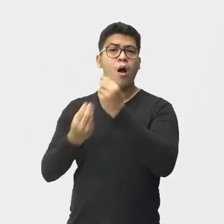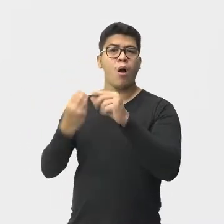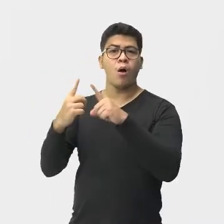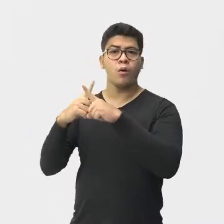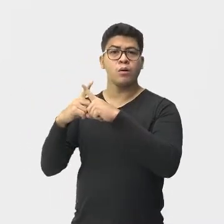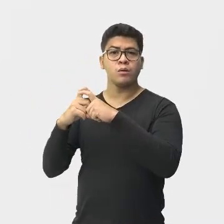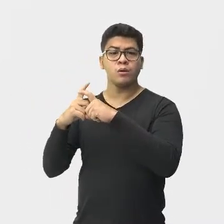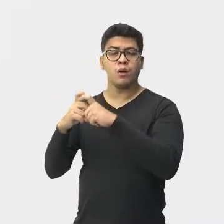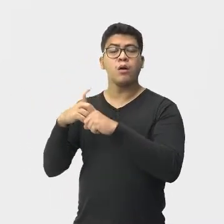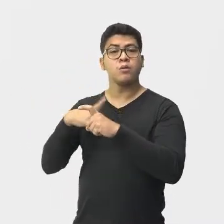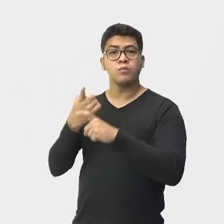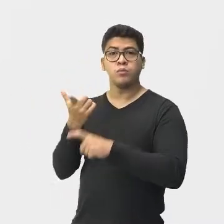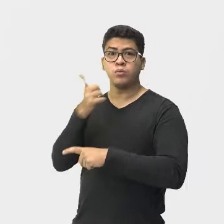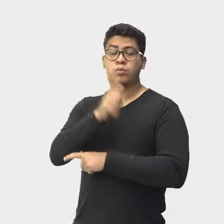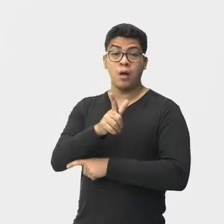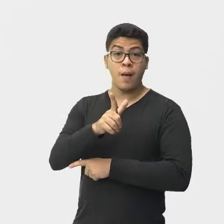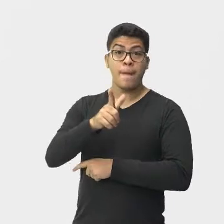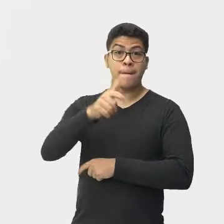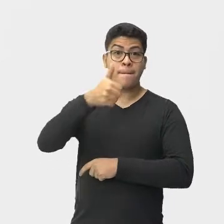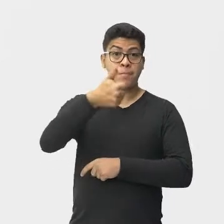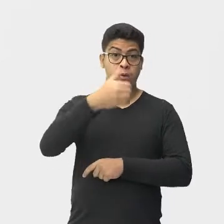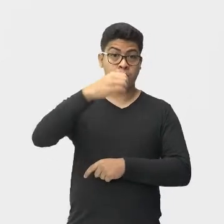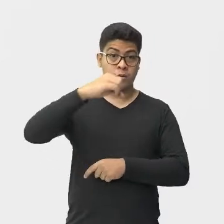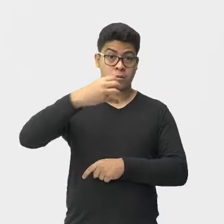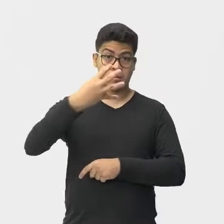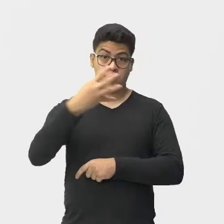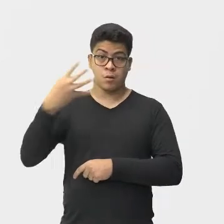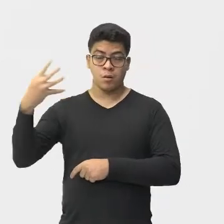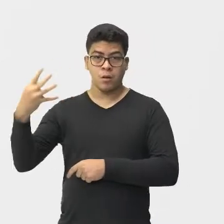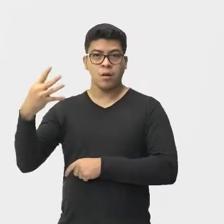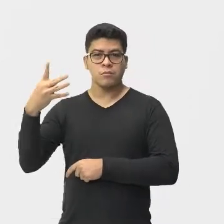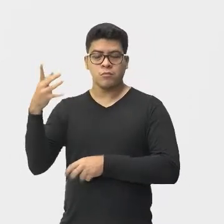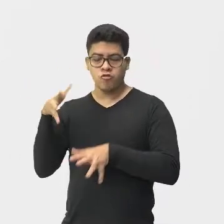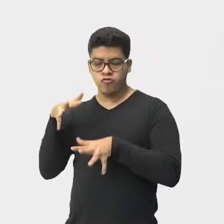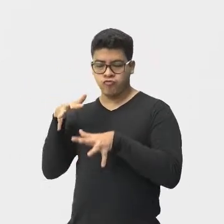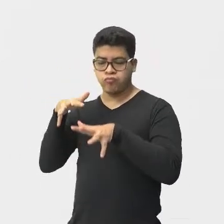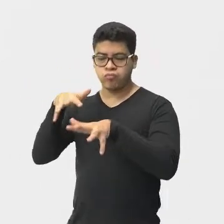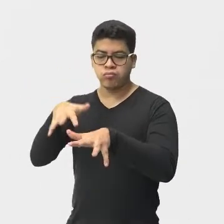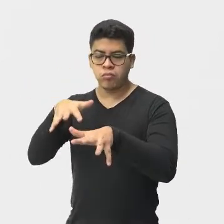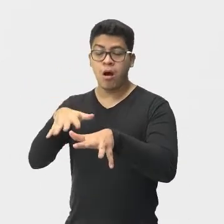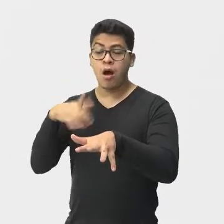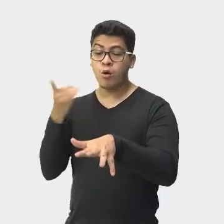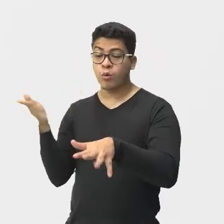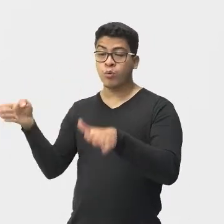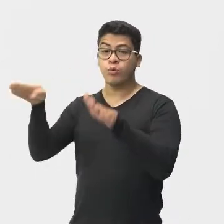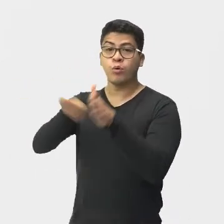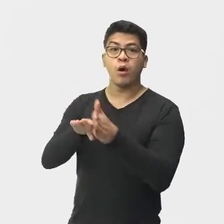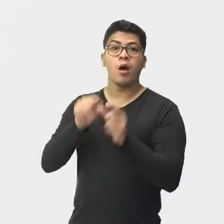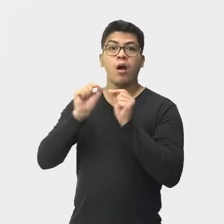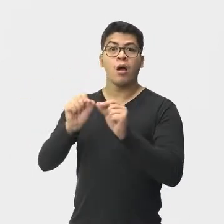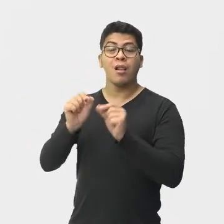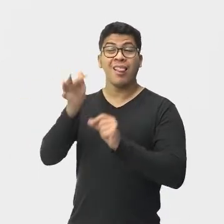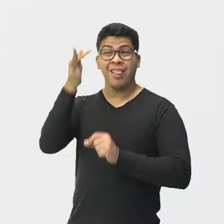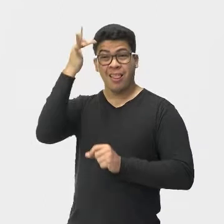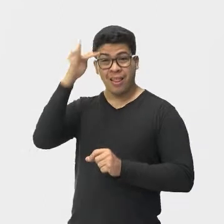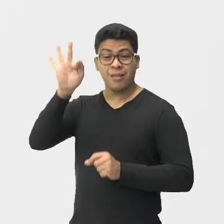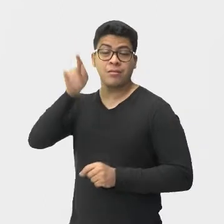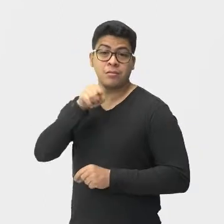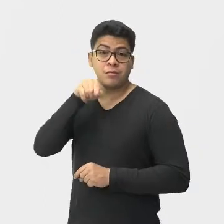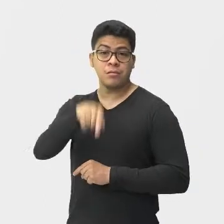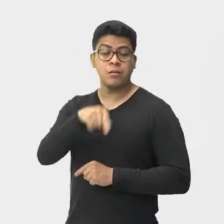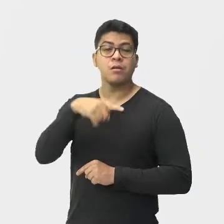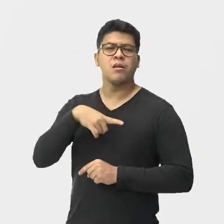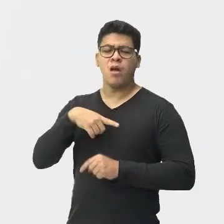de 1944, desembarcaram na Normandia, no noroeste da França, com milhares